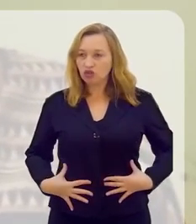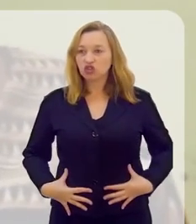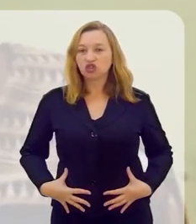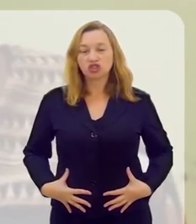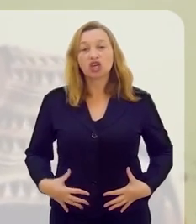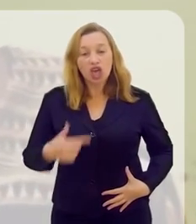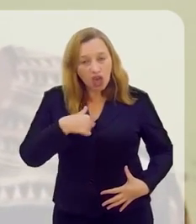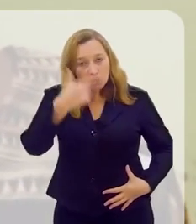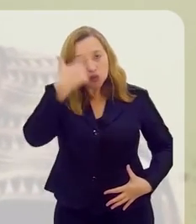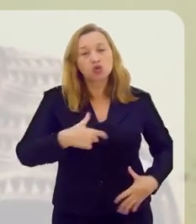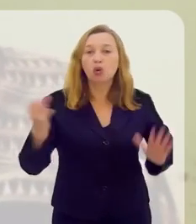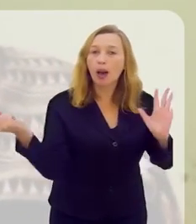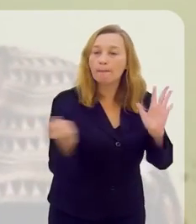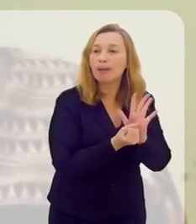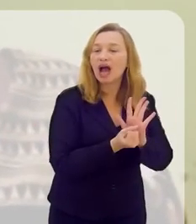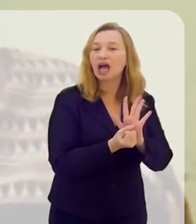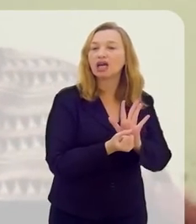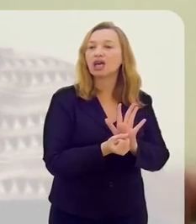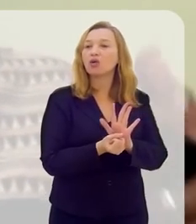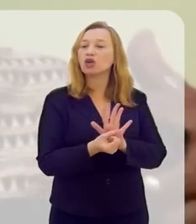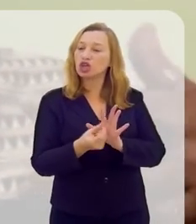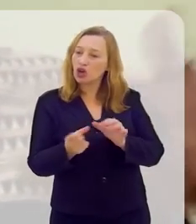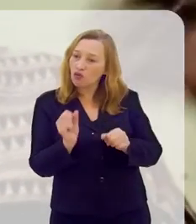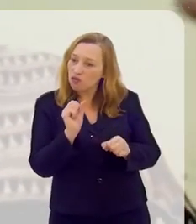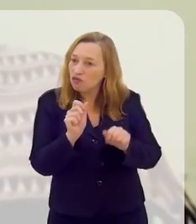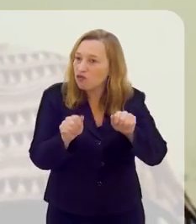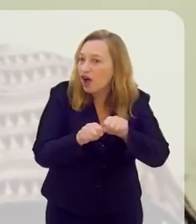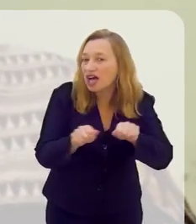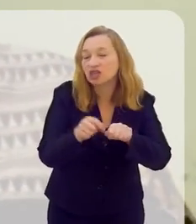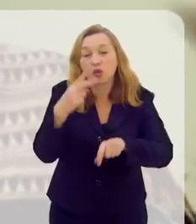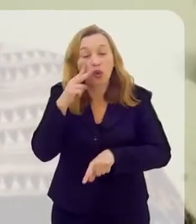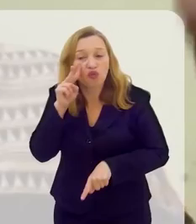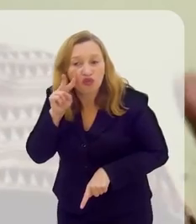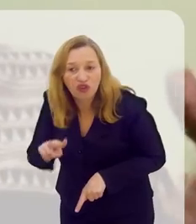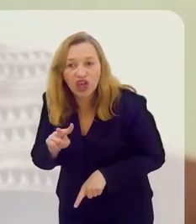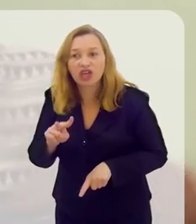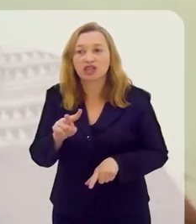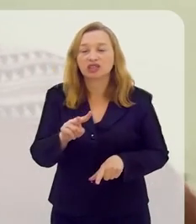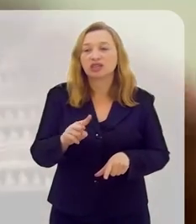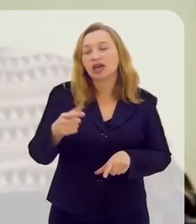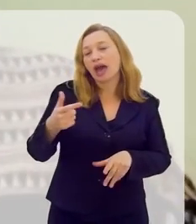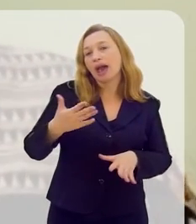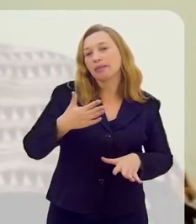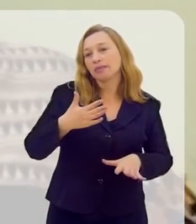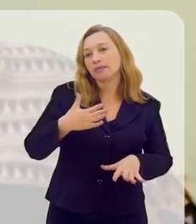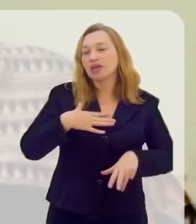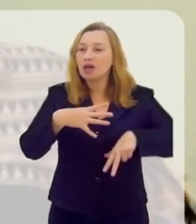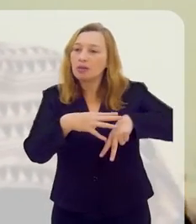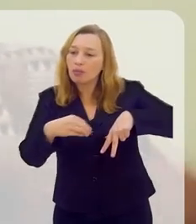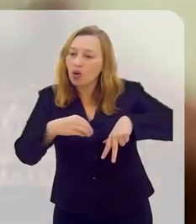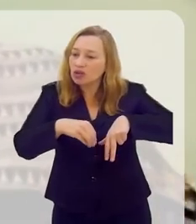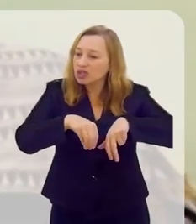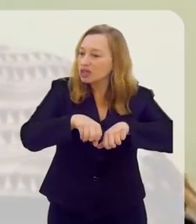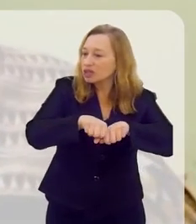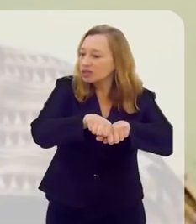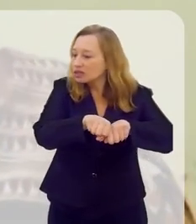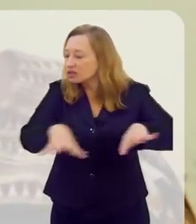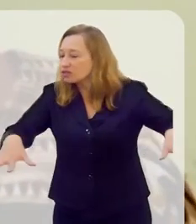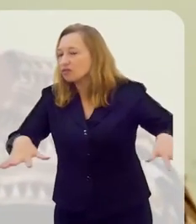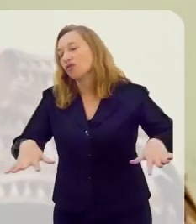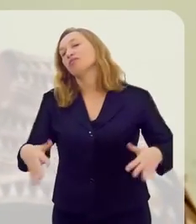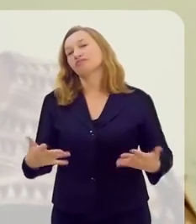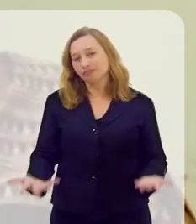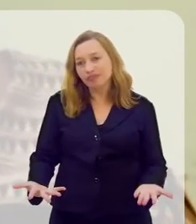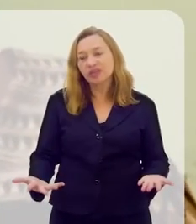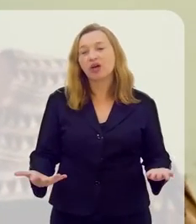marca. É o que eu visto, é o que eu vejo, eu enxergo, né, para que a minha moda circule